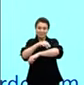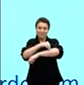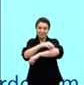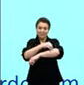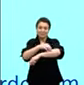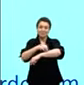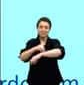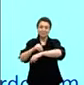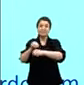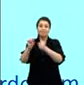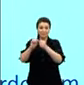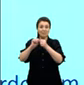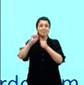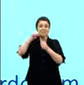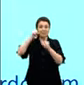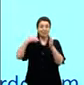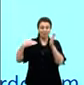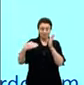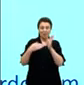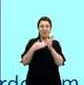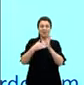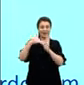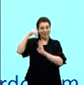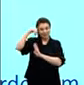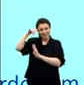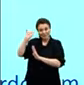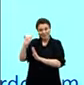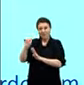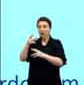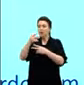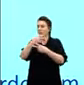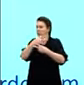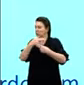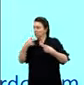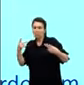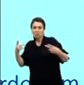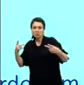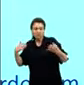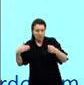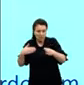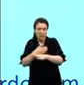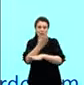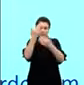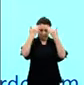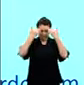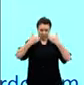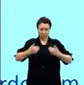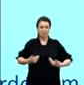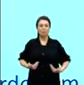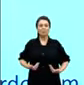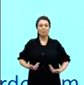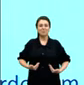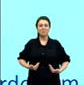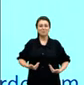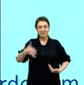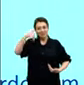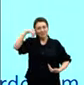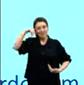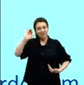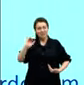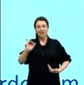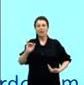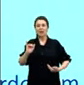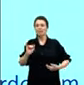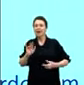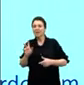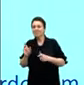sim essa barreira contra agentes invasores externos para não entrar e vai evitar ali, vai estar